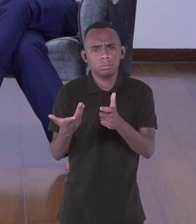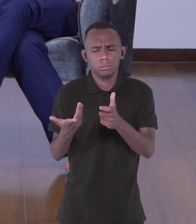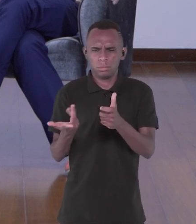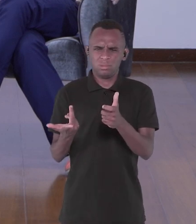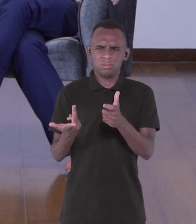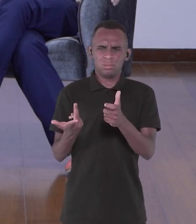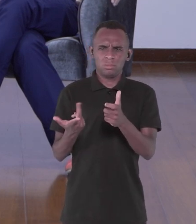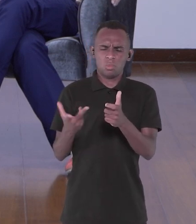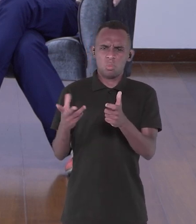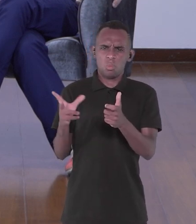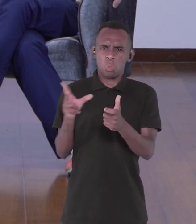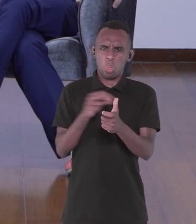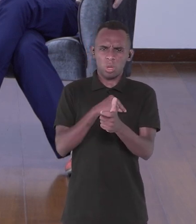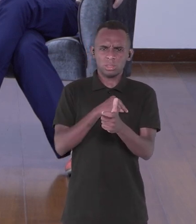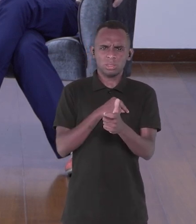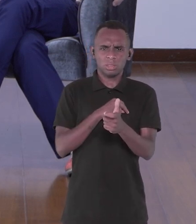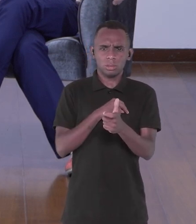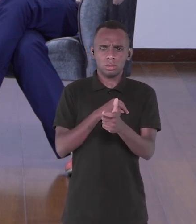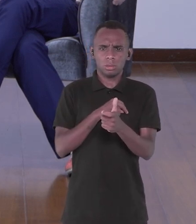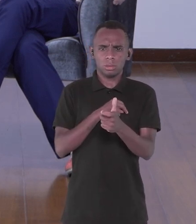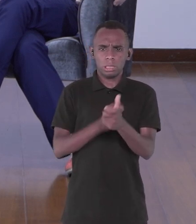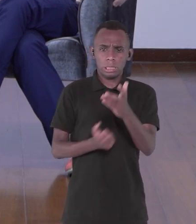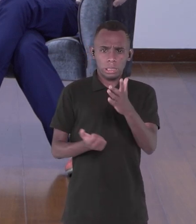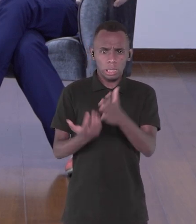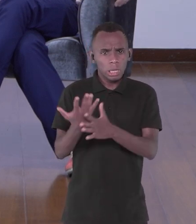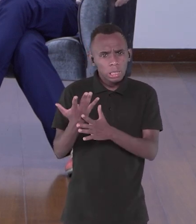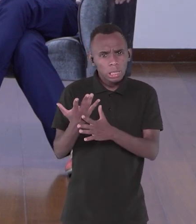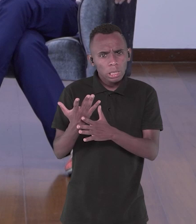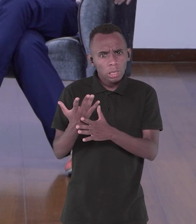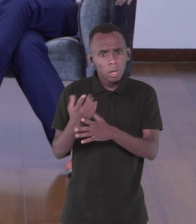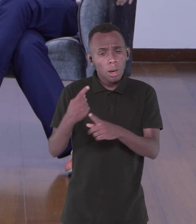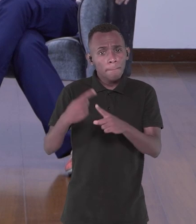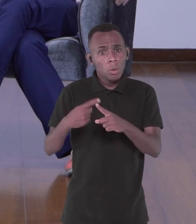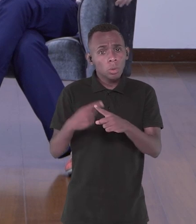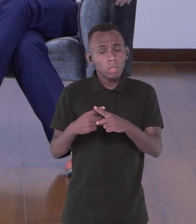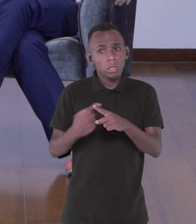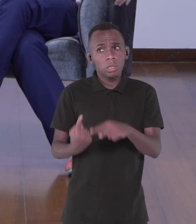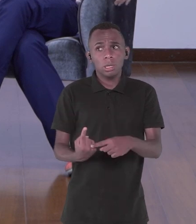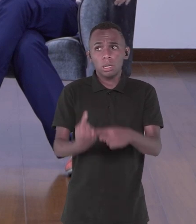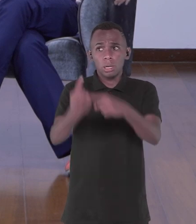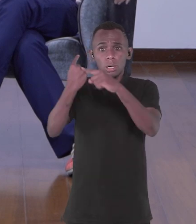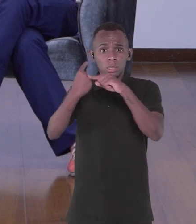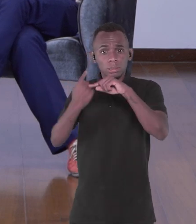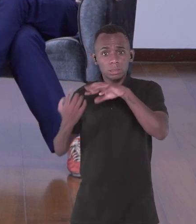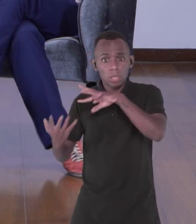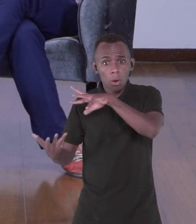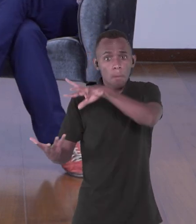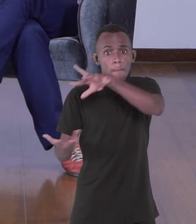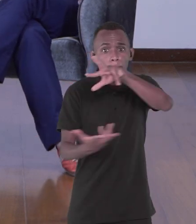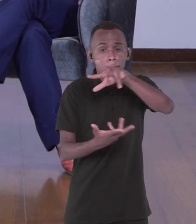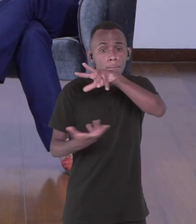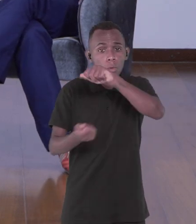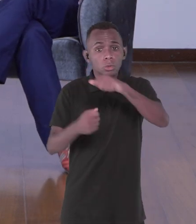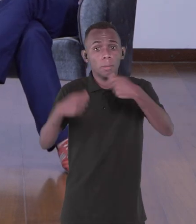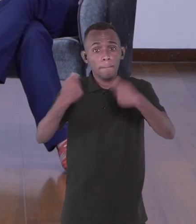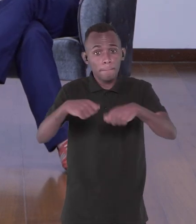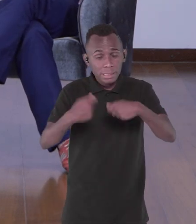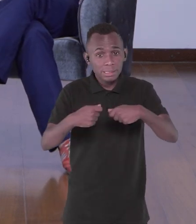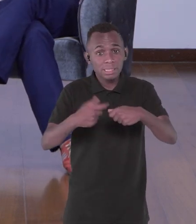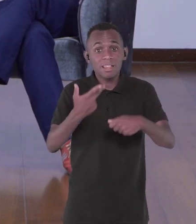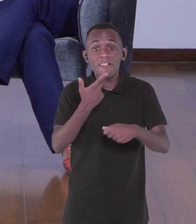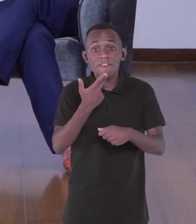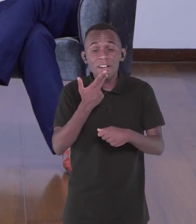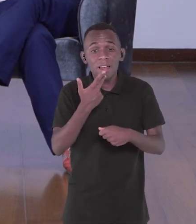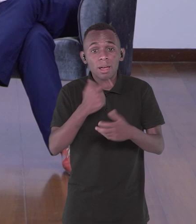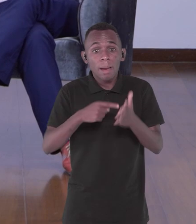fala, uau! A marca que se vendia como global, agora precisa correr atrás e